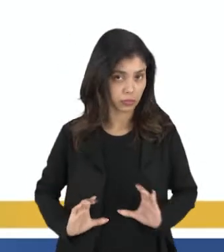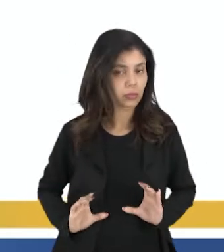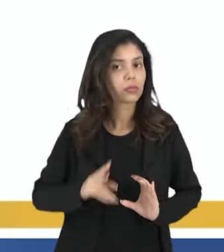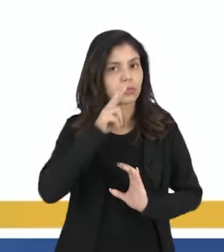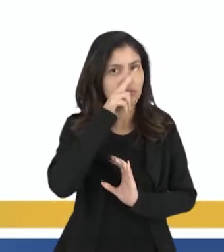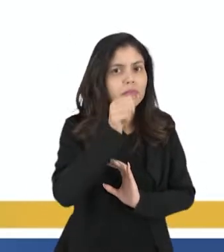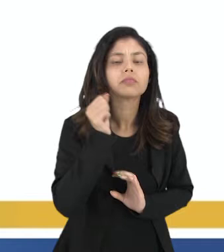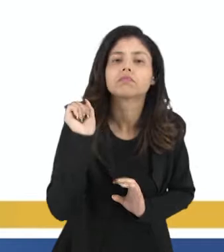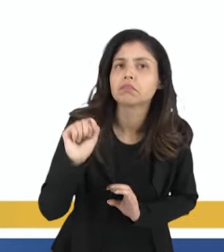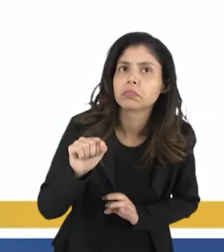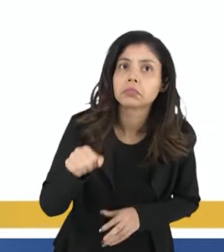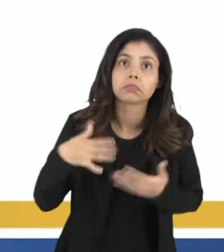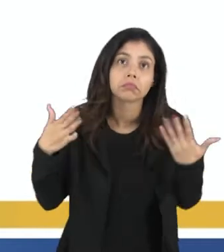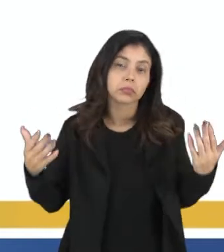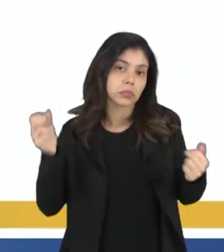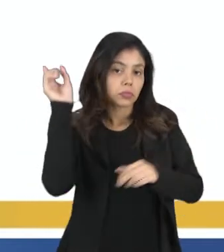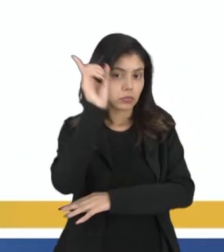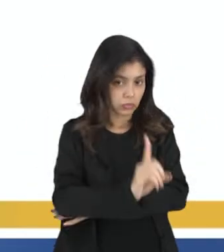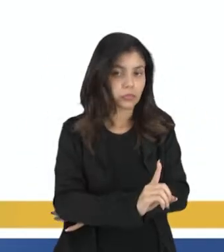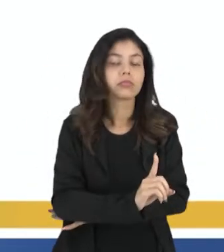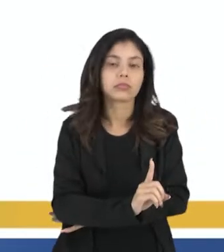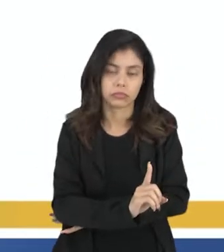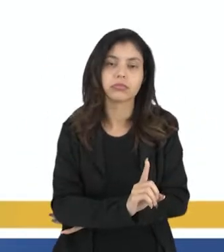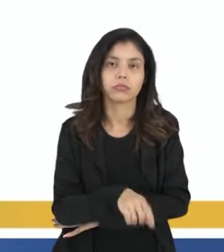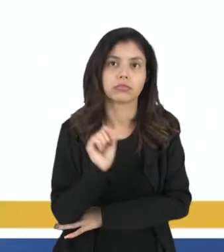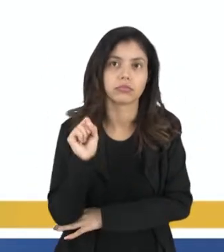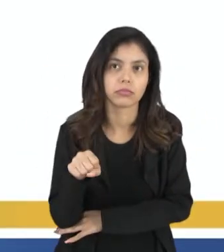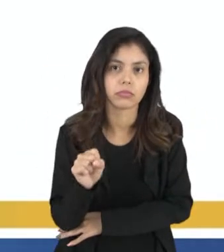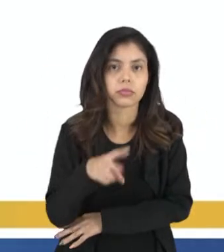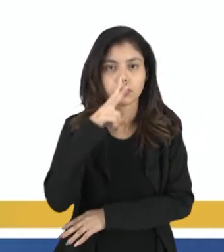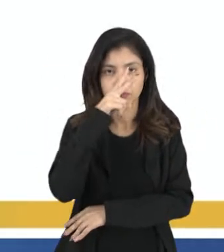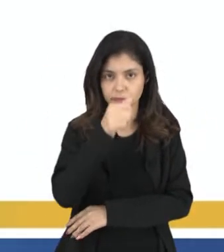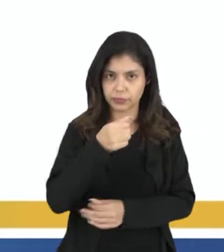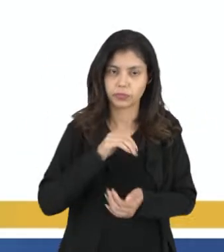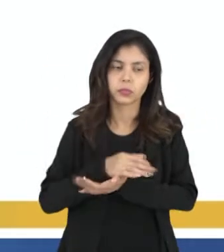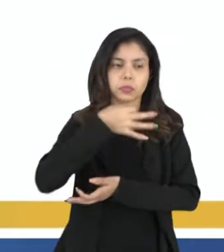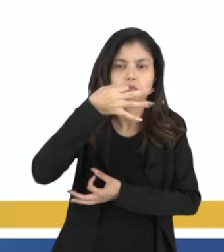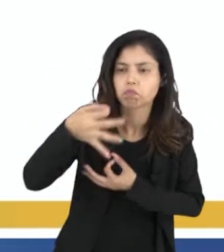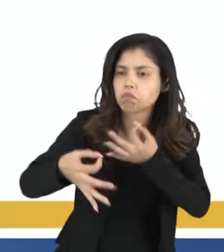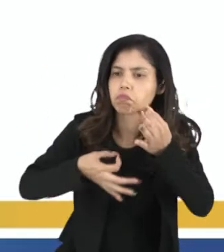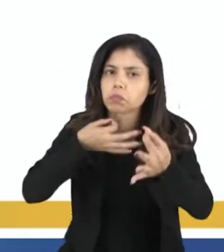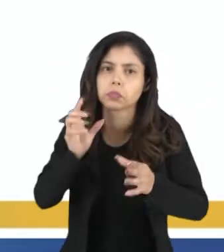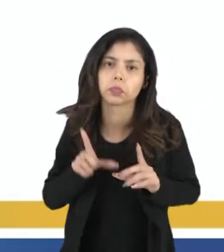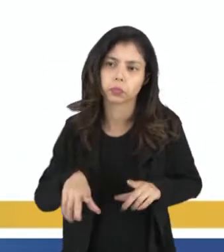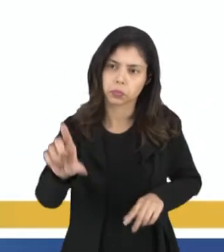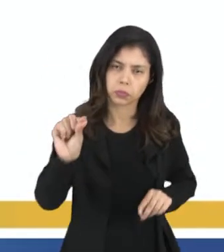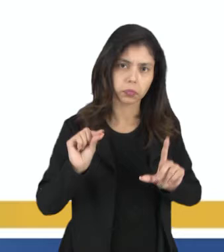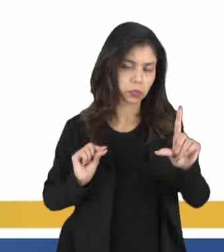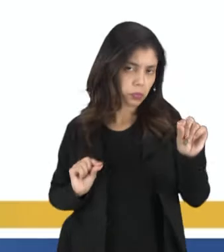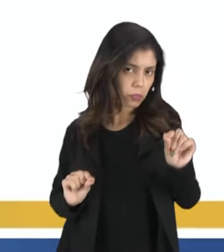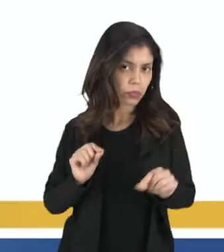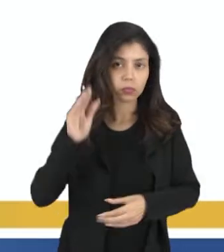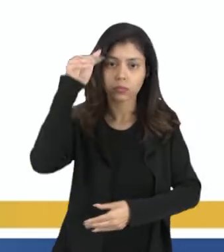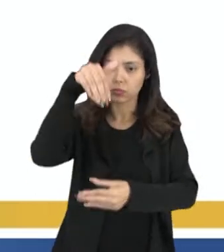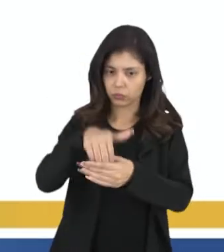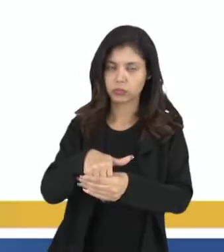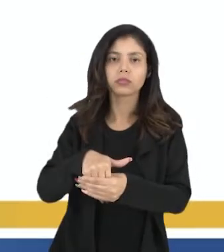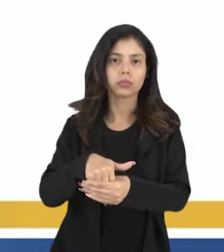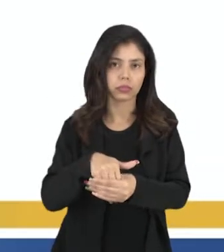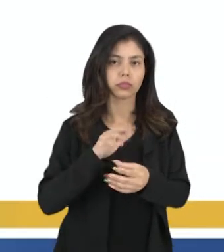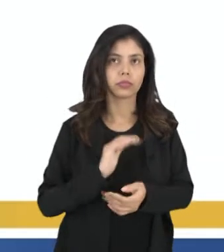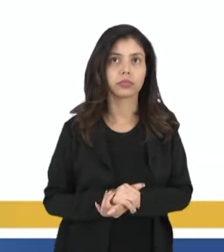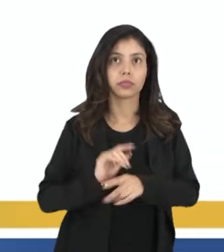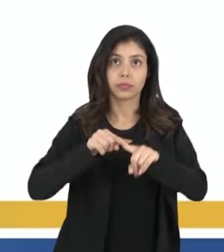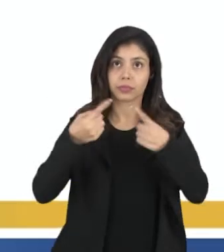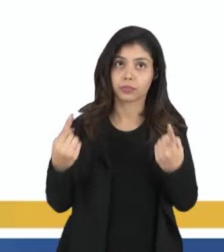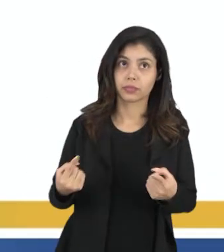poder. Sim, ele tem o direito de participar do poder, ou seja, opinar, decidir, votar e ser